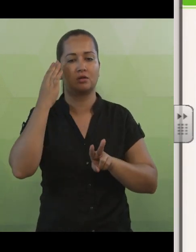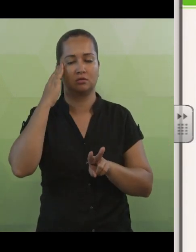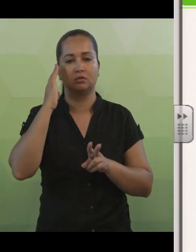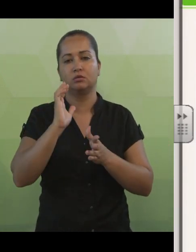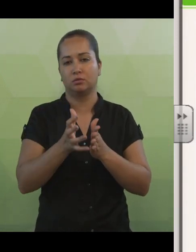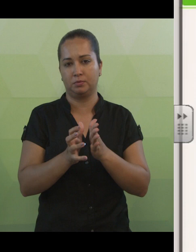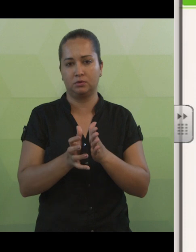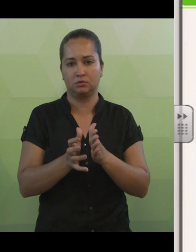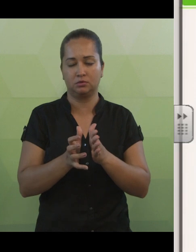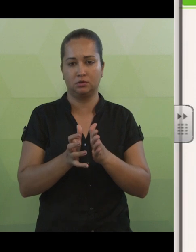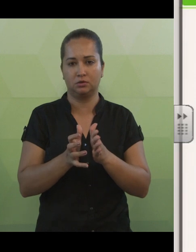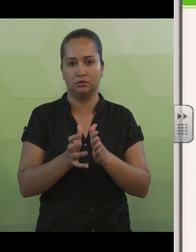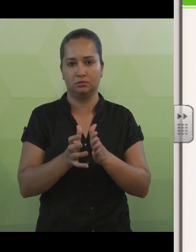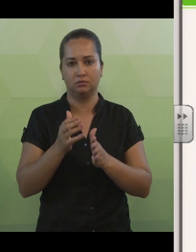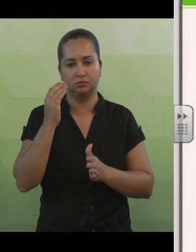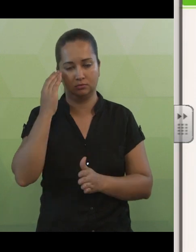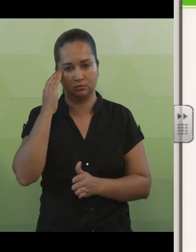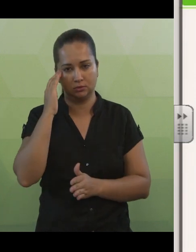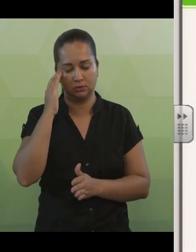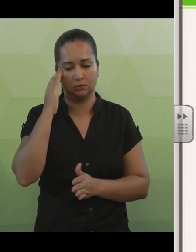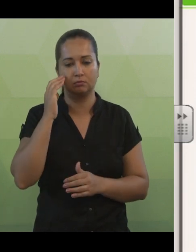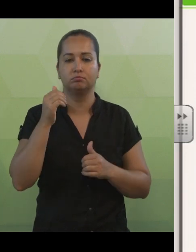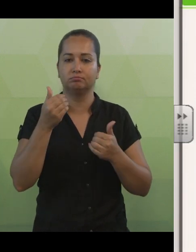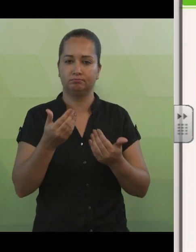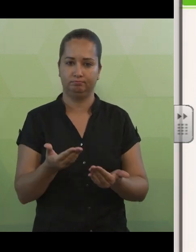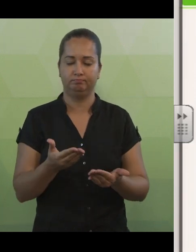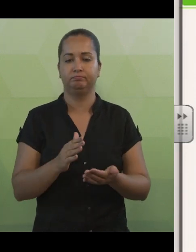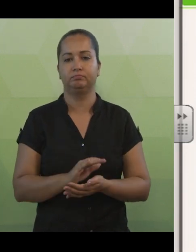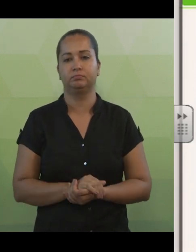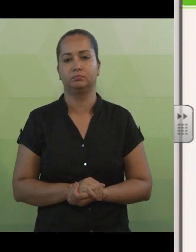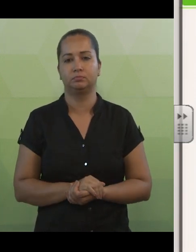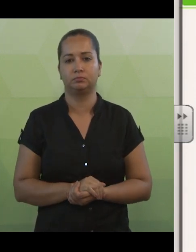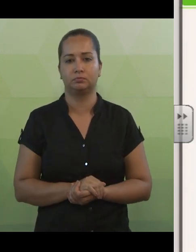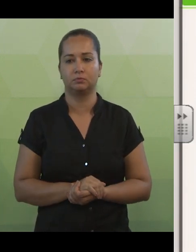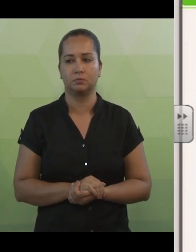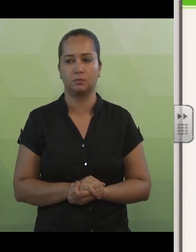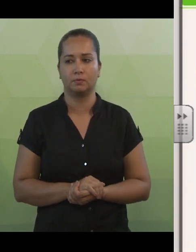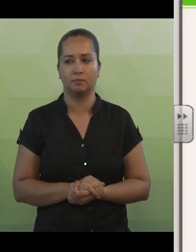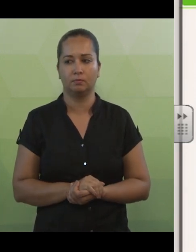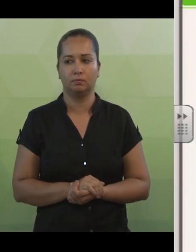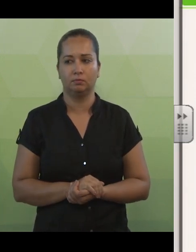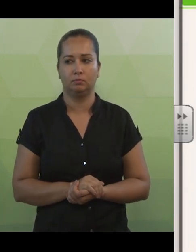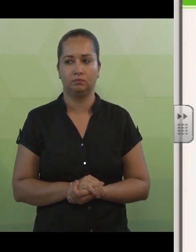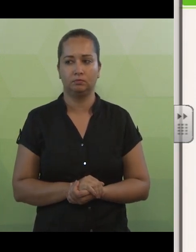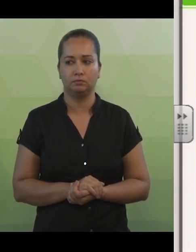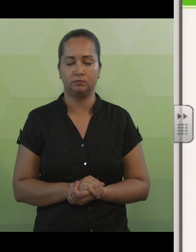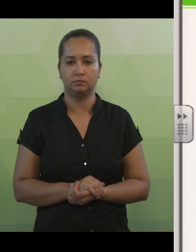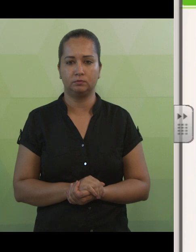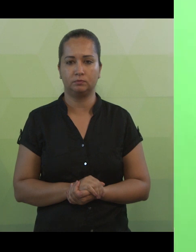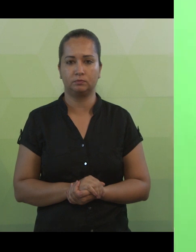melhor o banco de dados. Então, esse é o conceito de esquema em banco de dados.